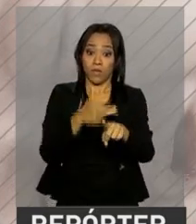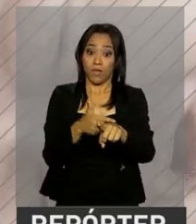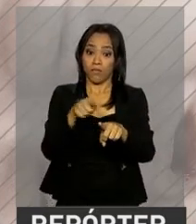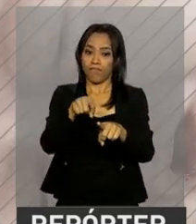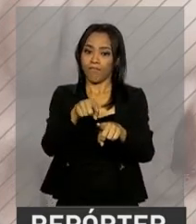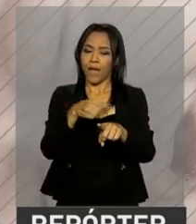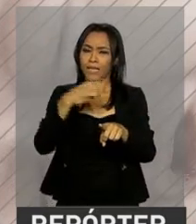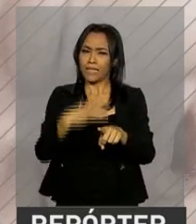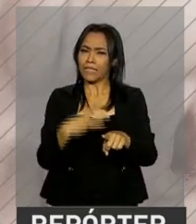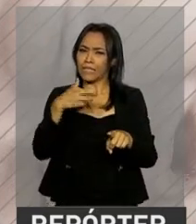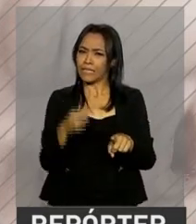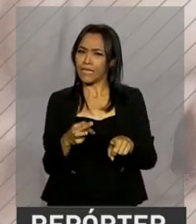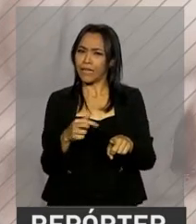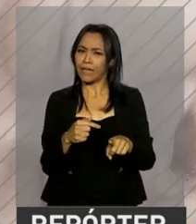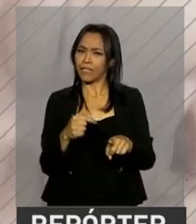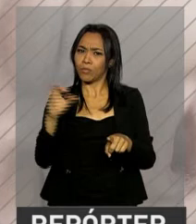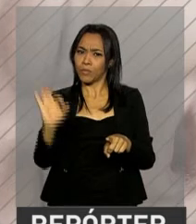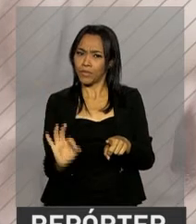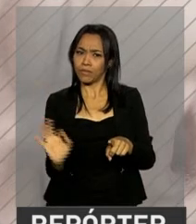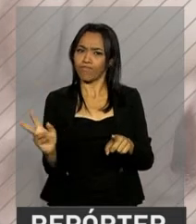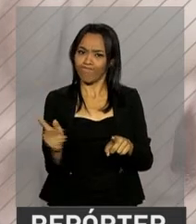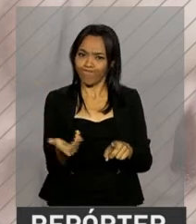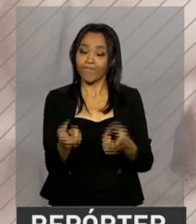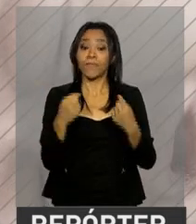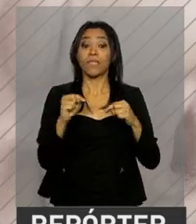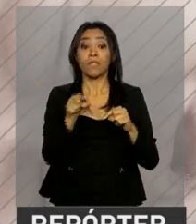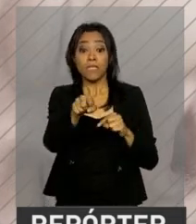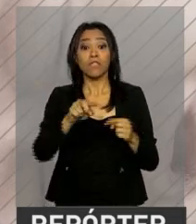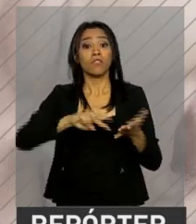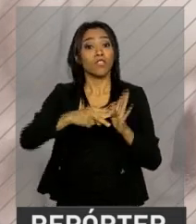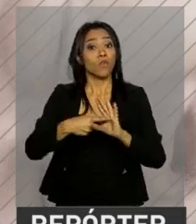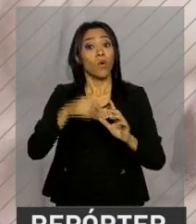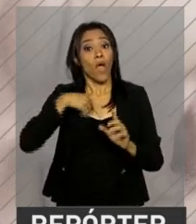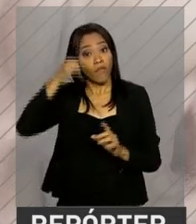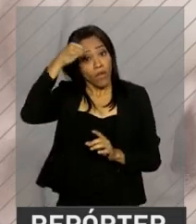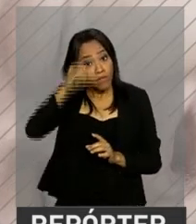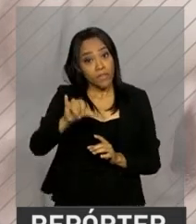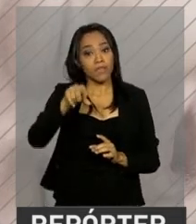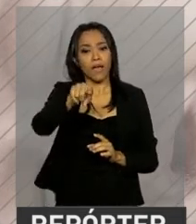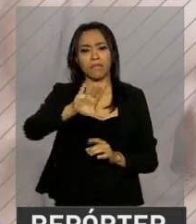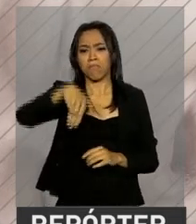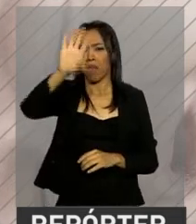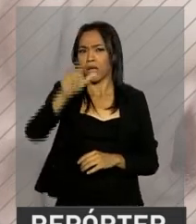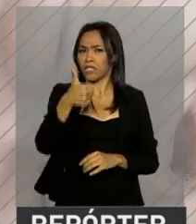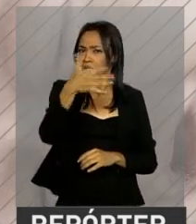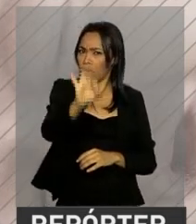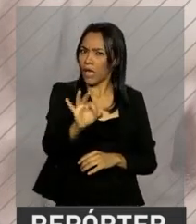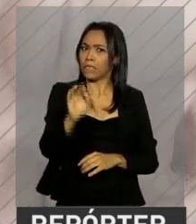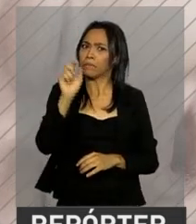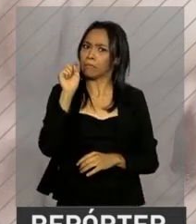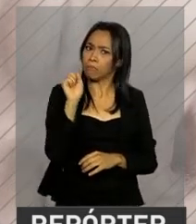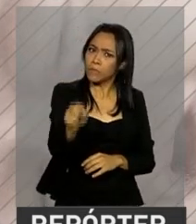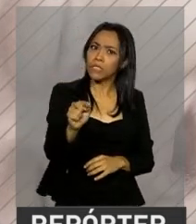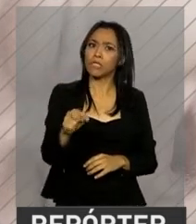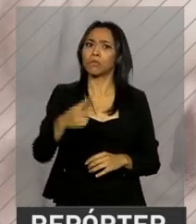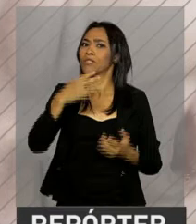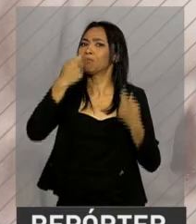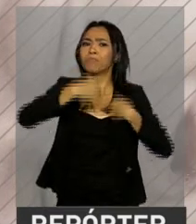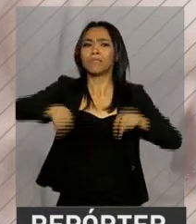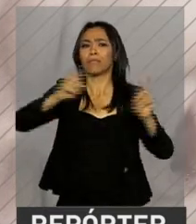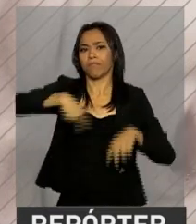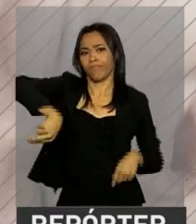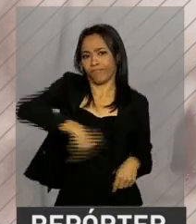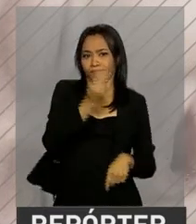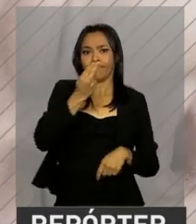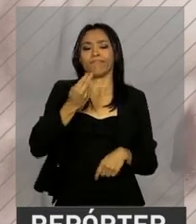37% dos casos com isso foram evitadas mais de 10.000 cesáreas sem indicação clínica